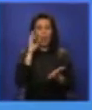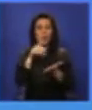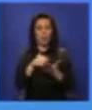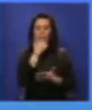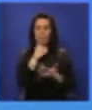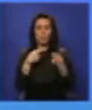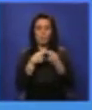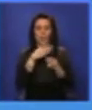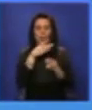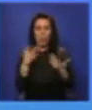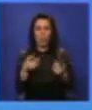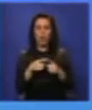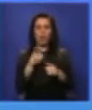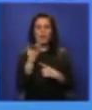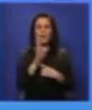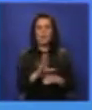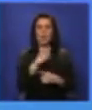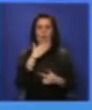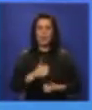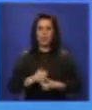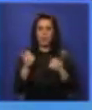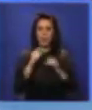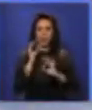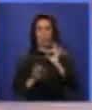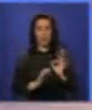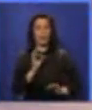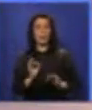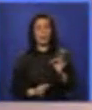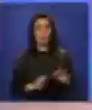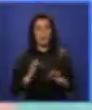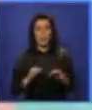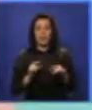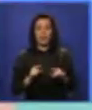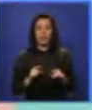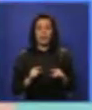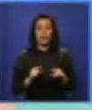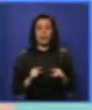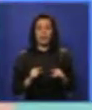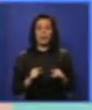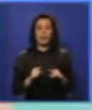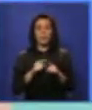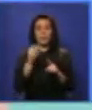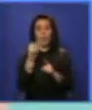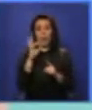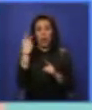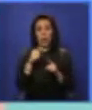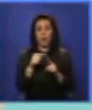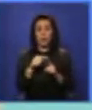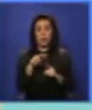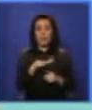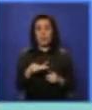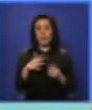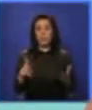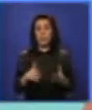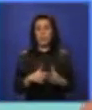satisfatórios. E temos também exemplos da eficácia deste tratamento, que foi aquilo que aconteceu na